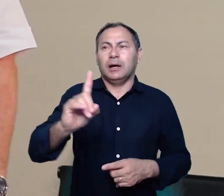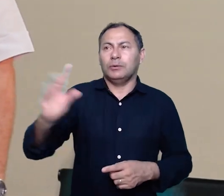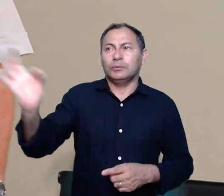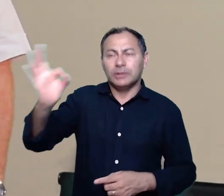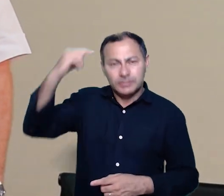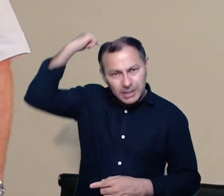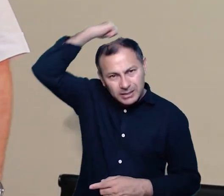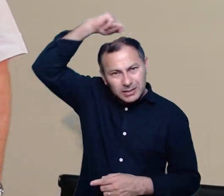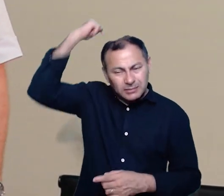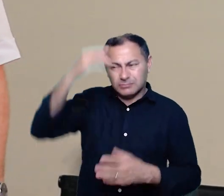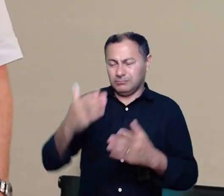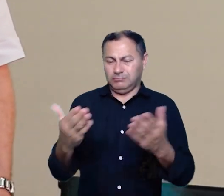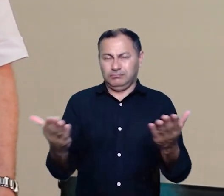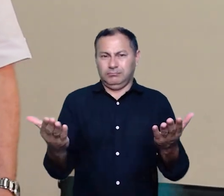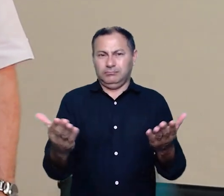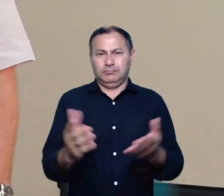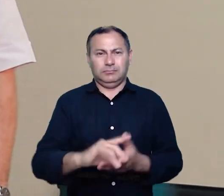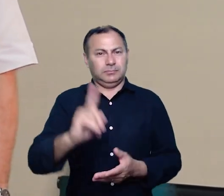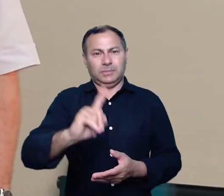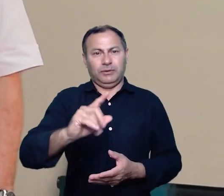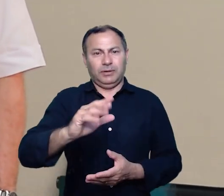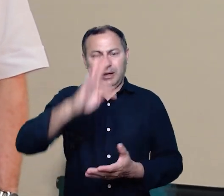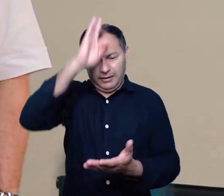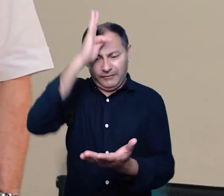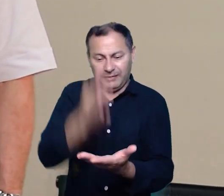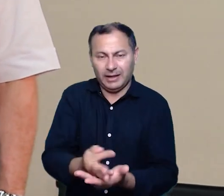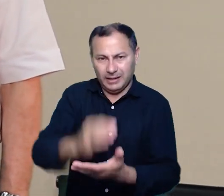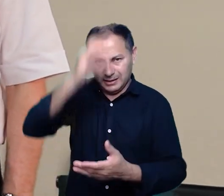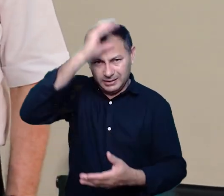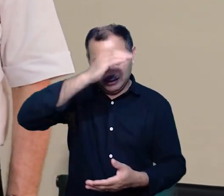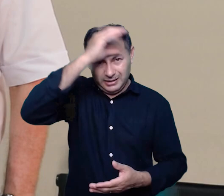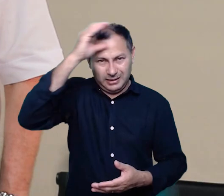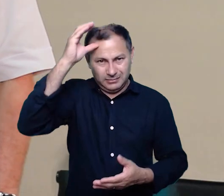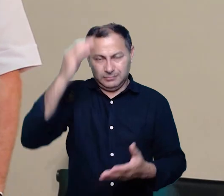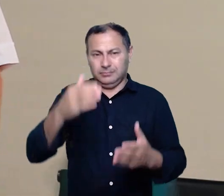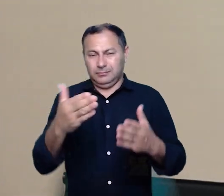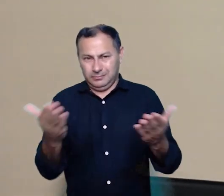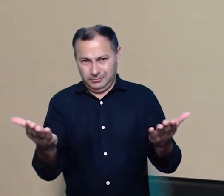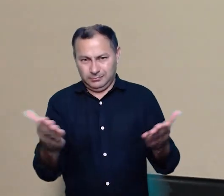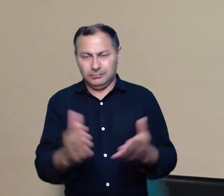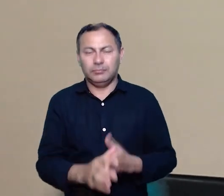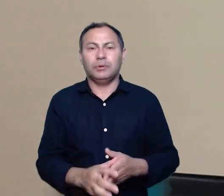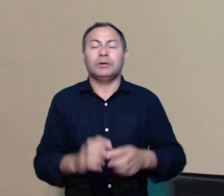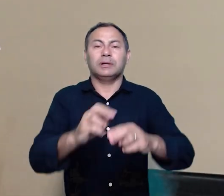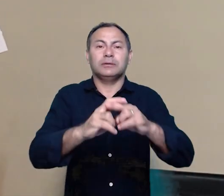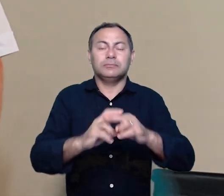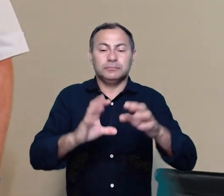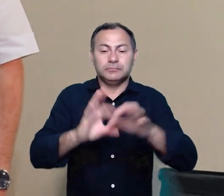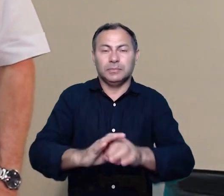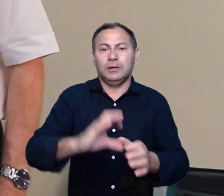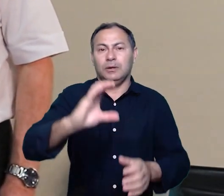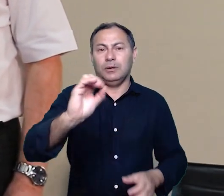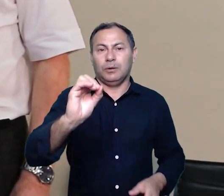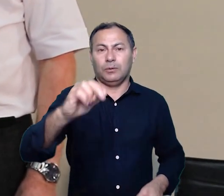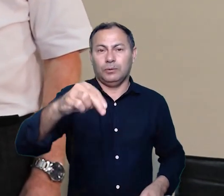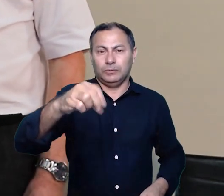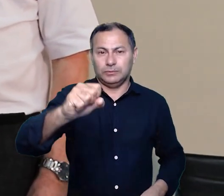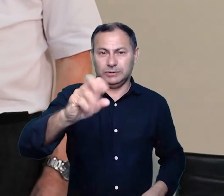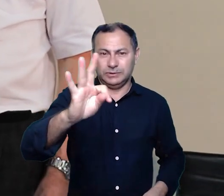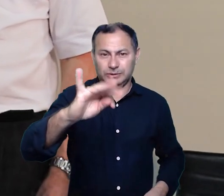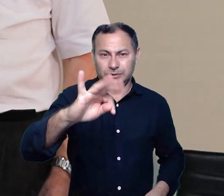no Espírito Santo. Não seria professar a fé cristã. Ou seja,